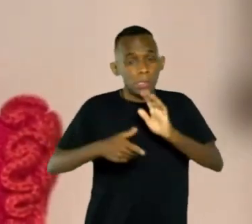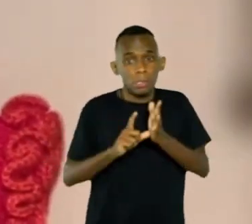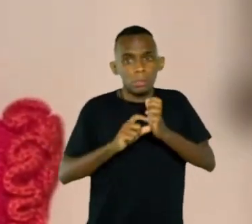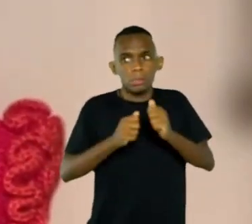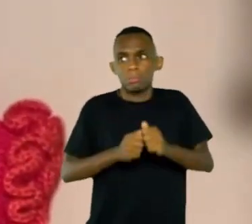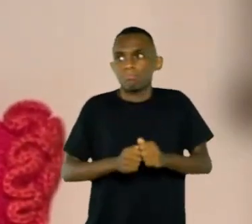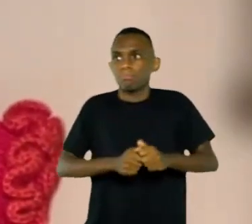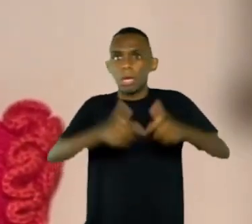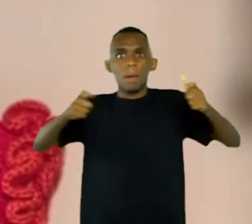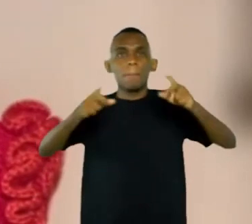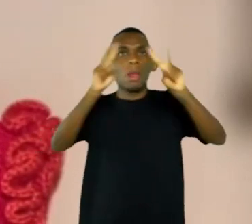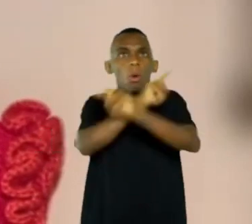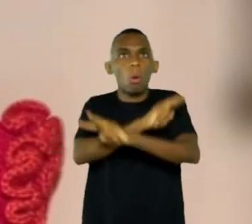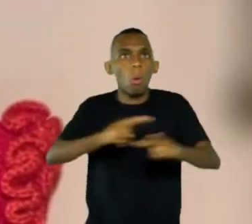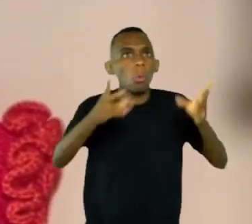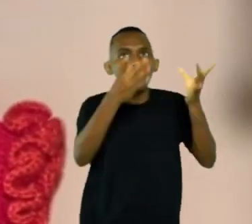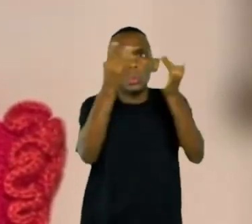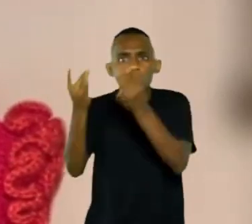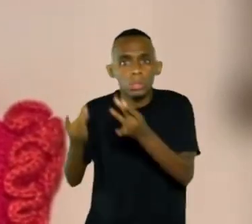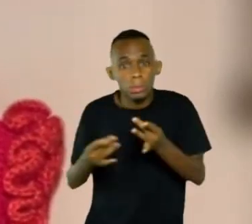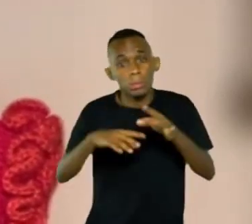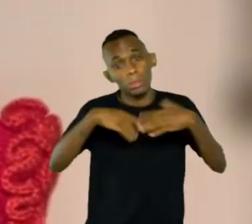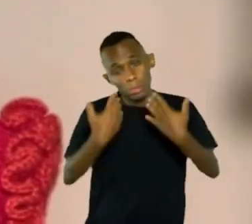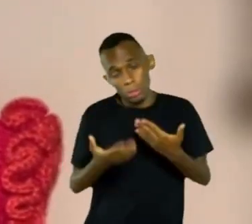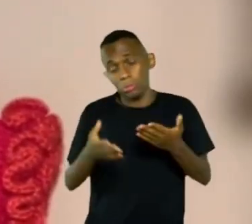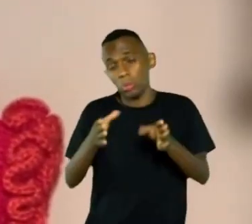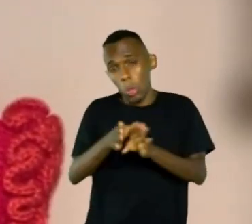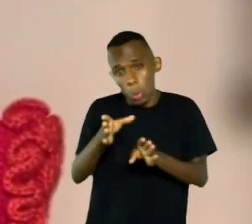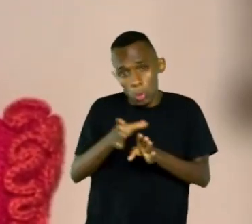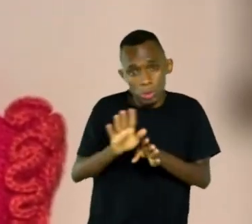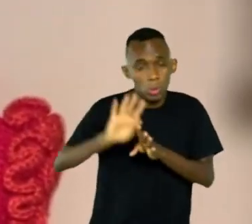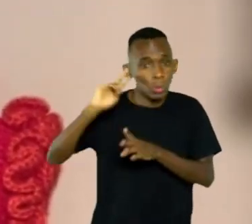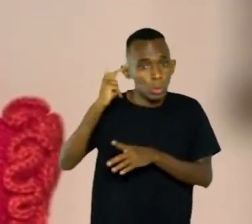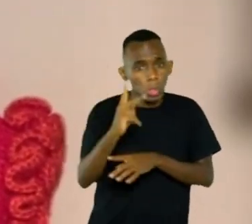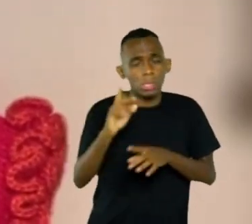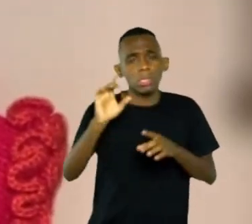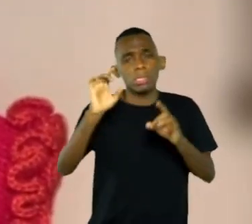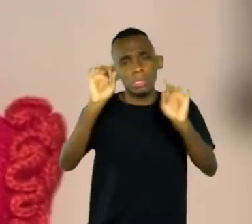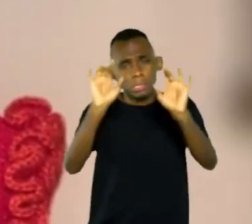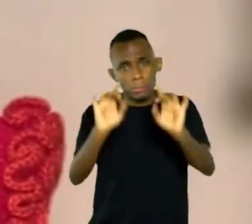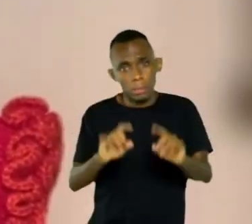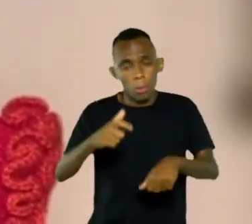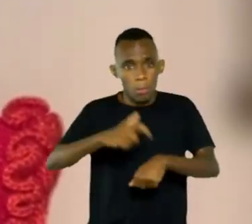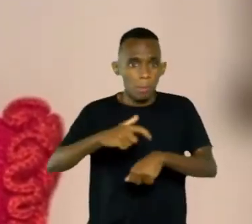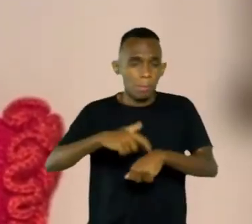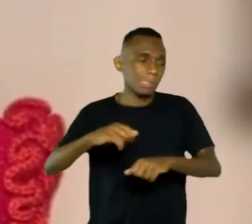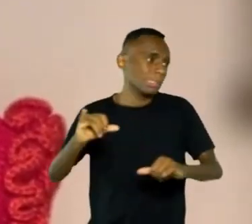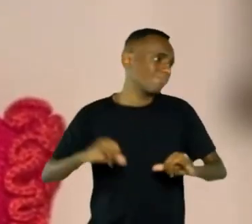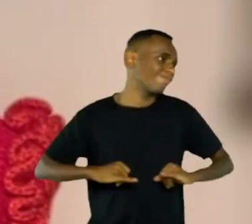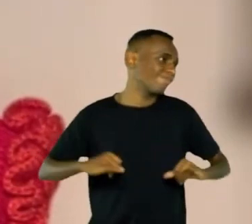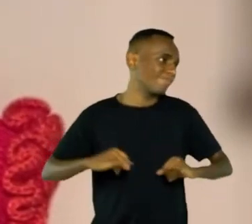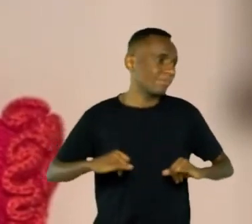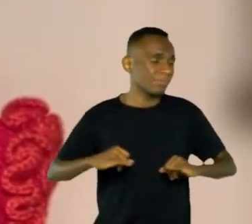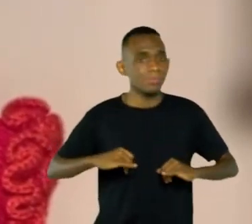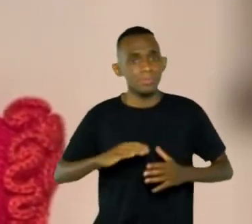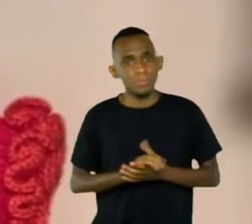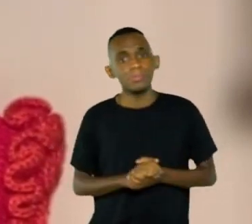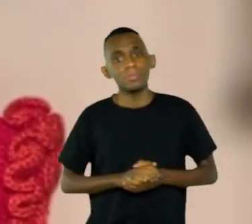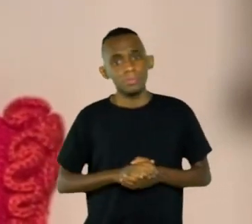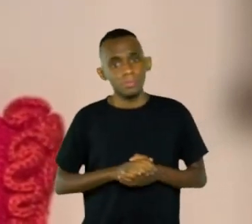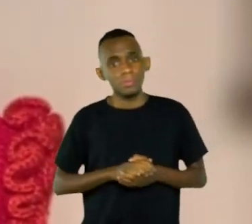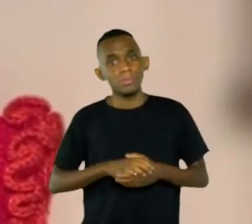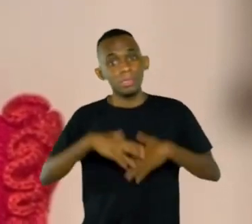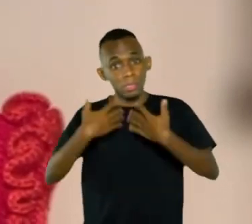mundos, como ensina a historinha preciosa que uma amiga me contou num momento de dor. Havia um sábio, seguido por